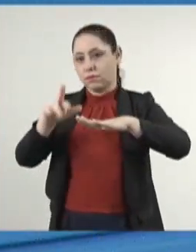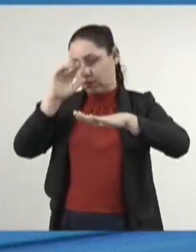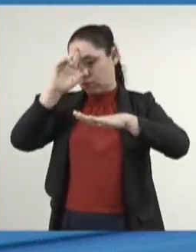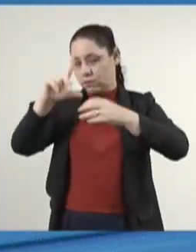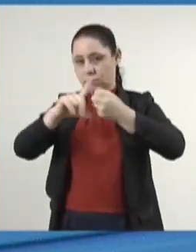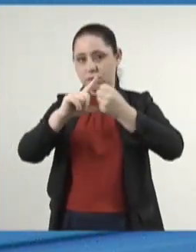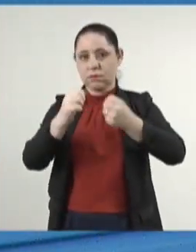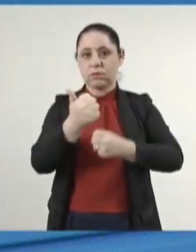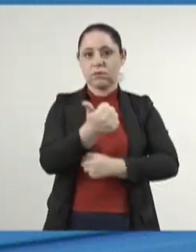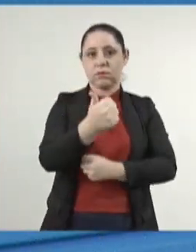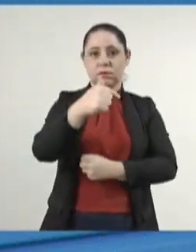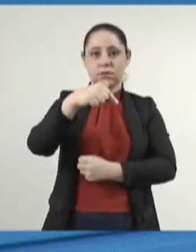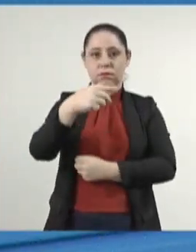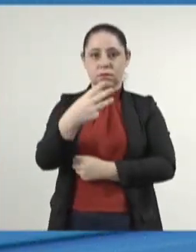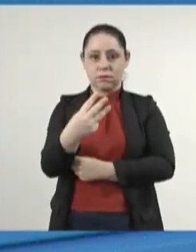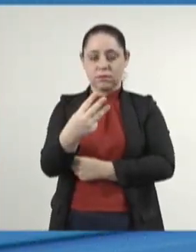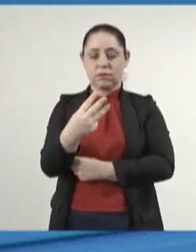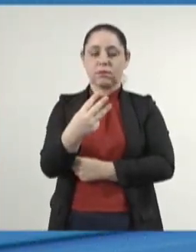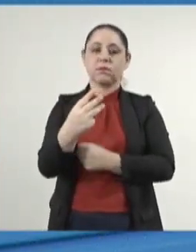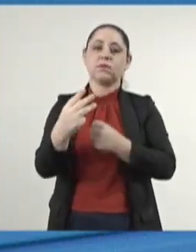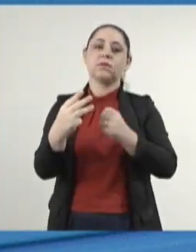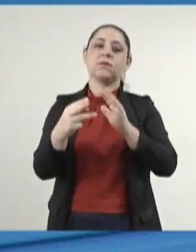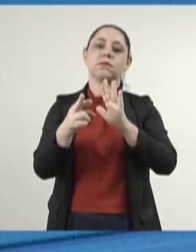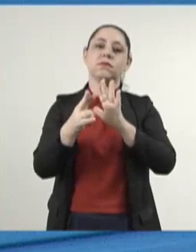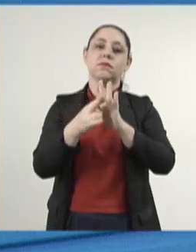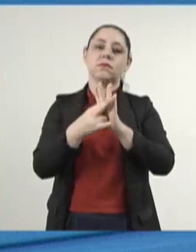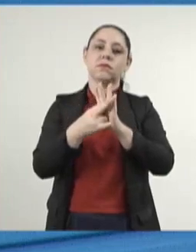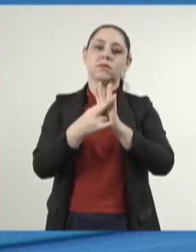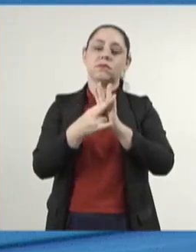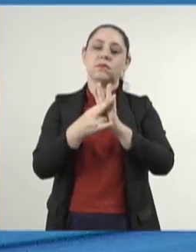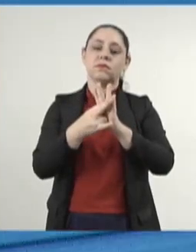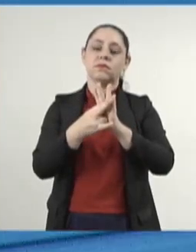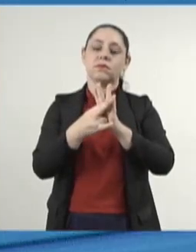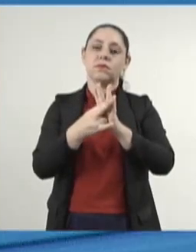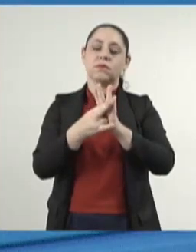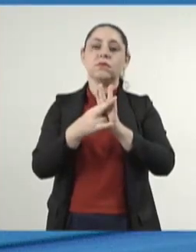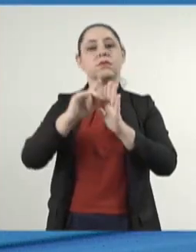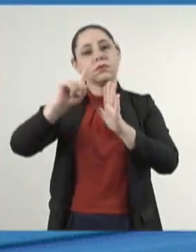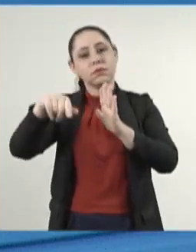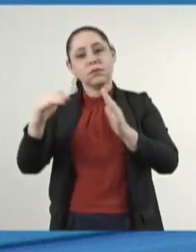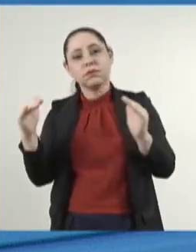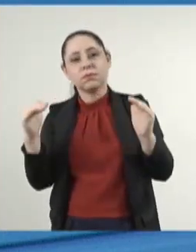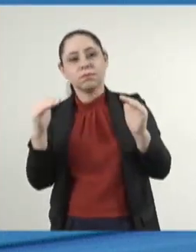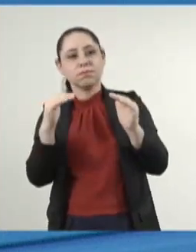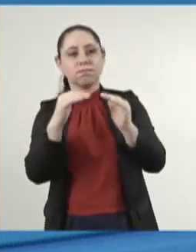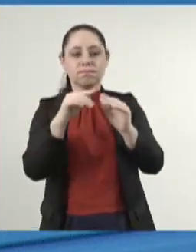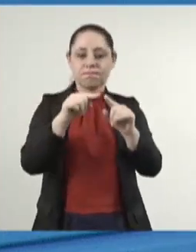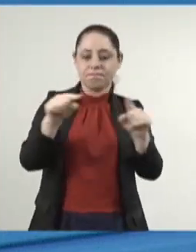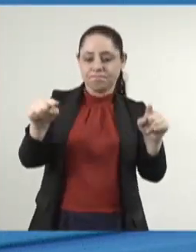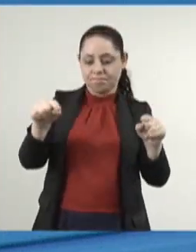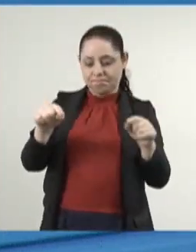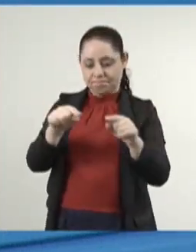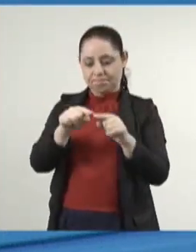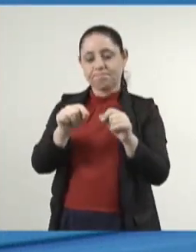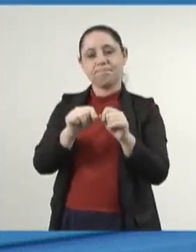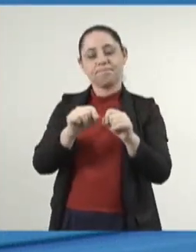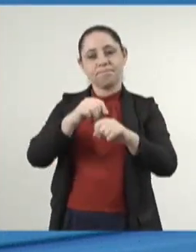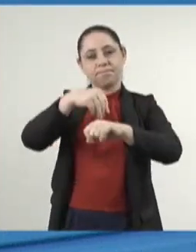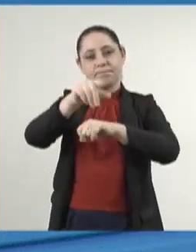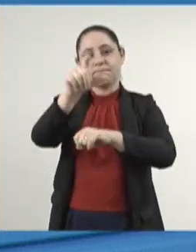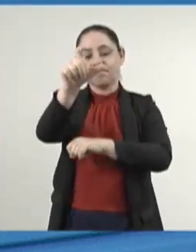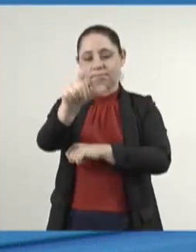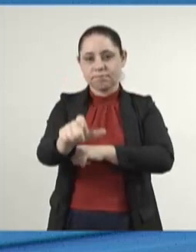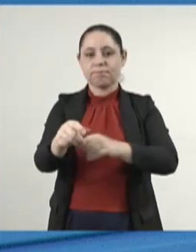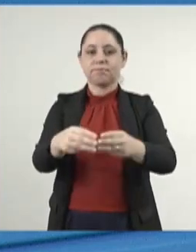artigo 173 do Regimento Interno da Assembleia Legislativa e depois de ouvido o colegiado plenário, que seja encaminhada a moção